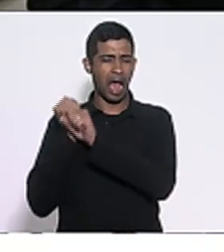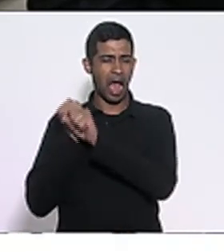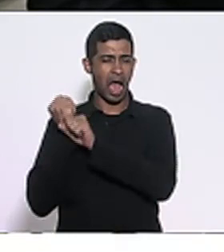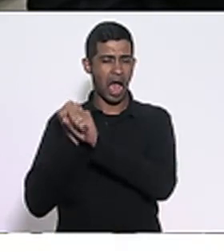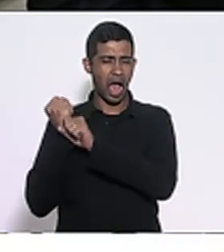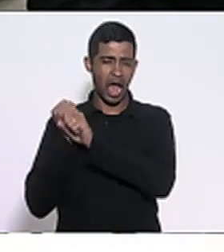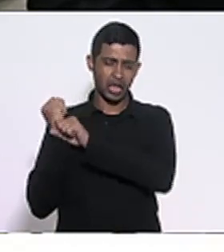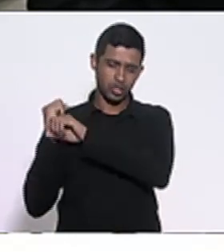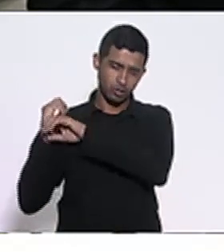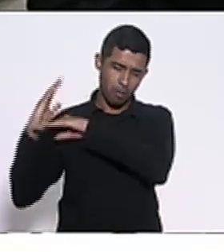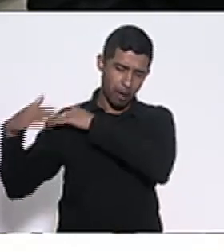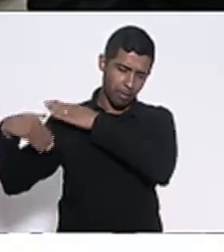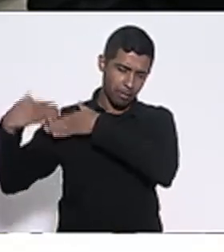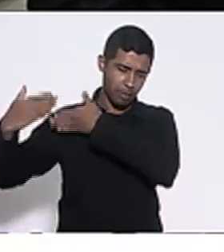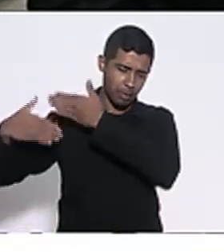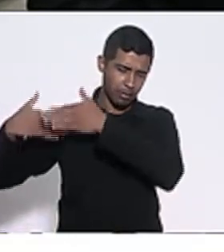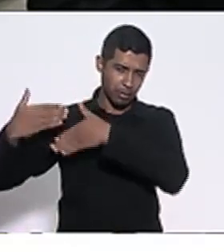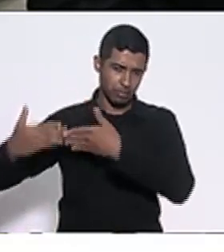estrada.